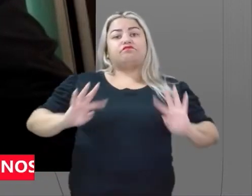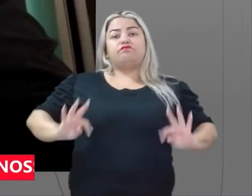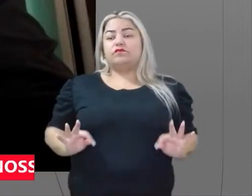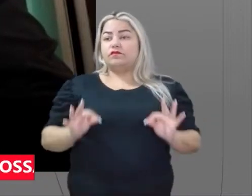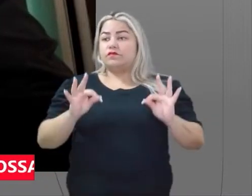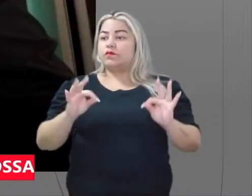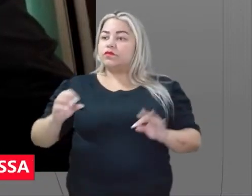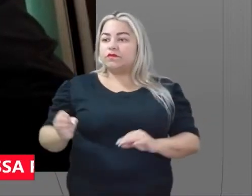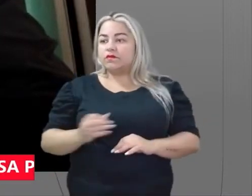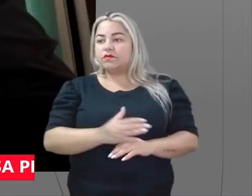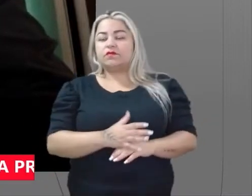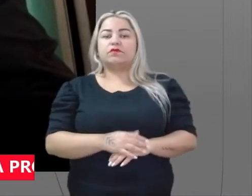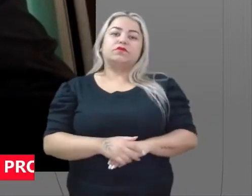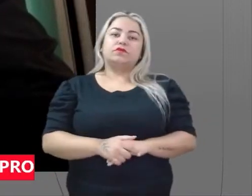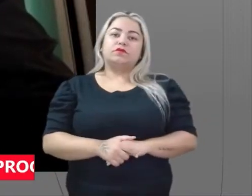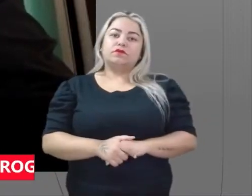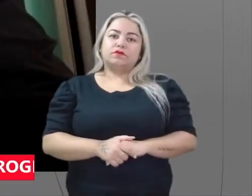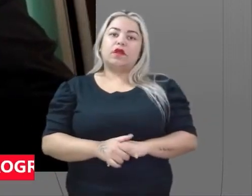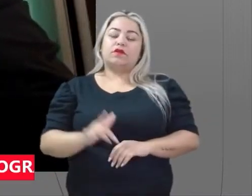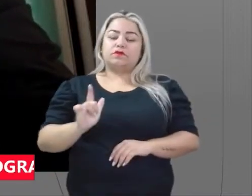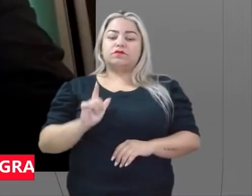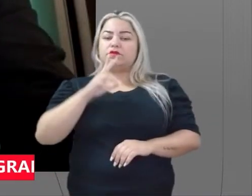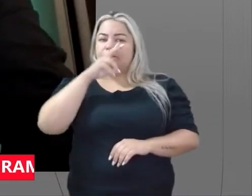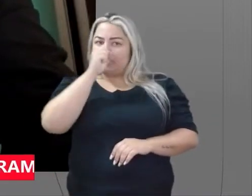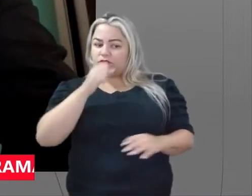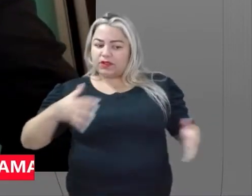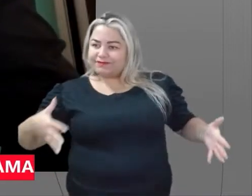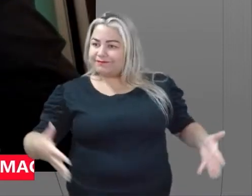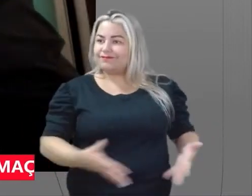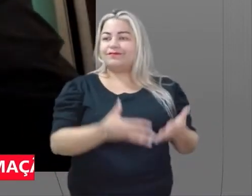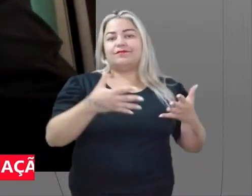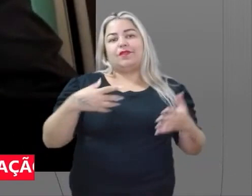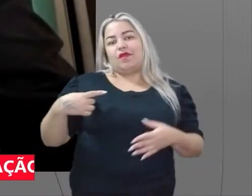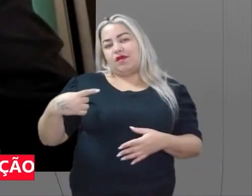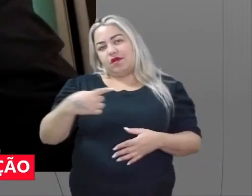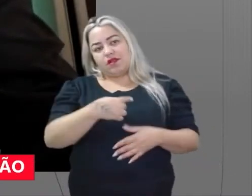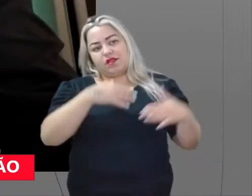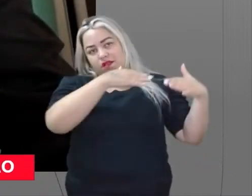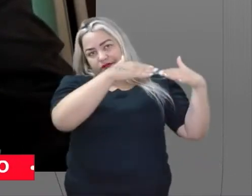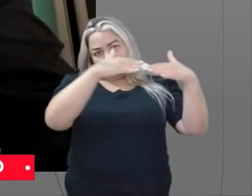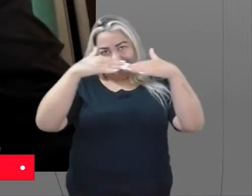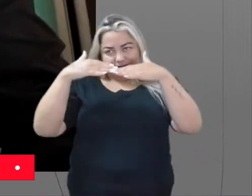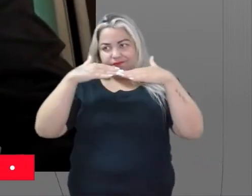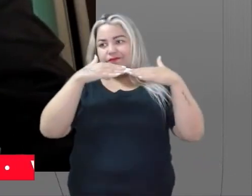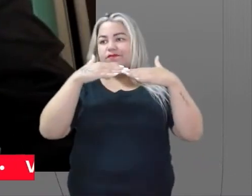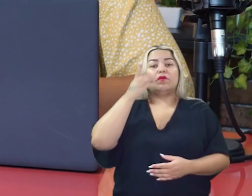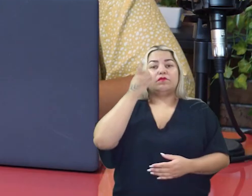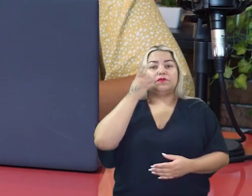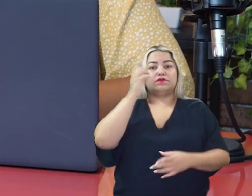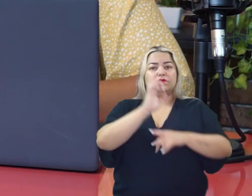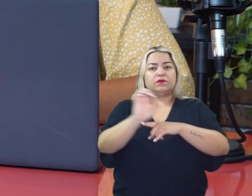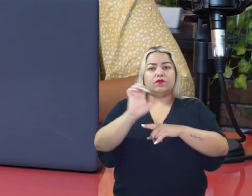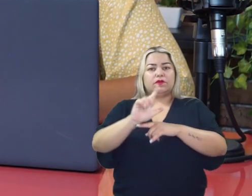tecnologias, enfim, nós temos que fortalecer a nossa competitividade regional.